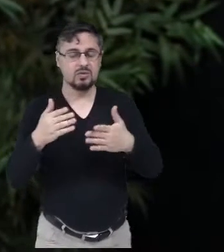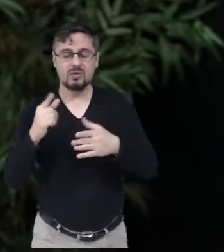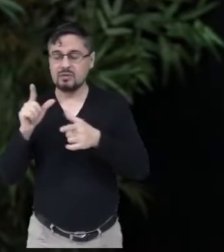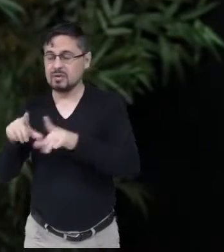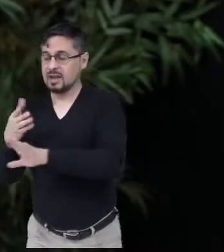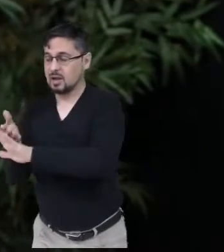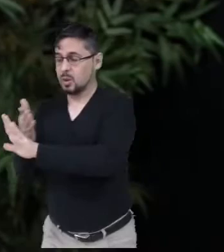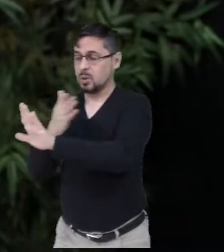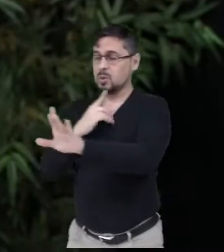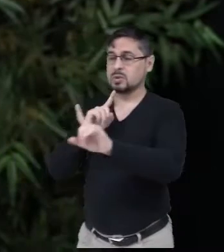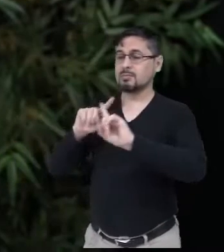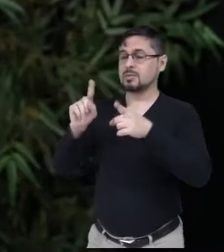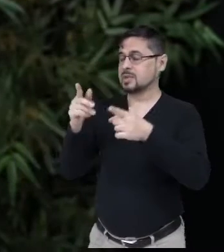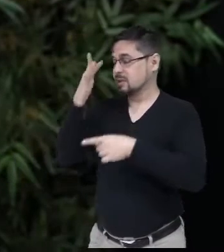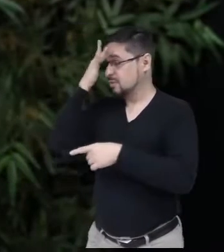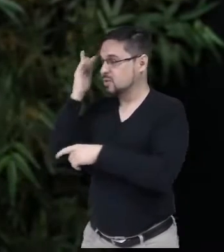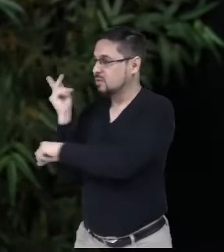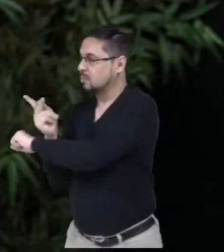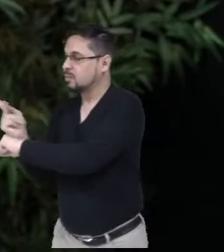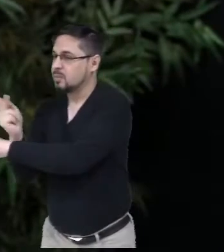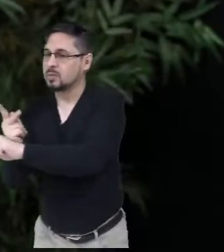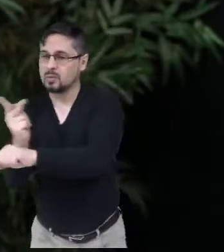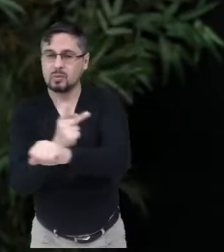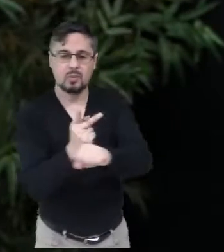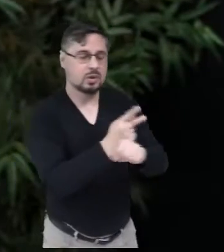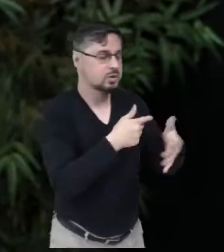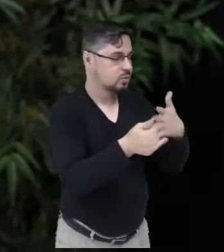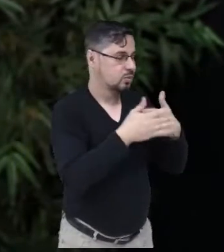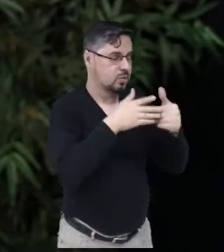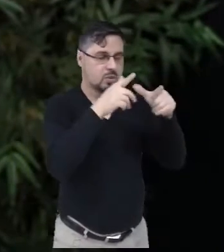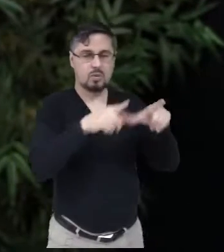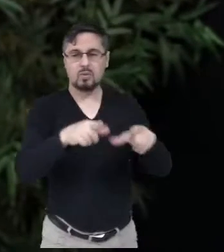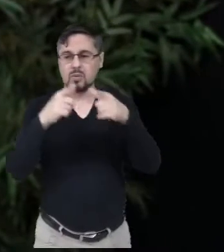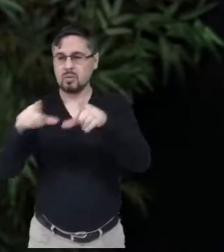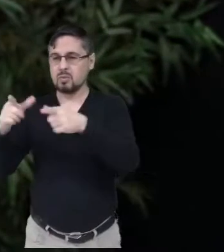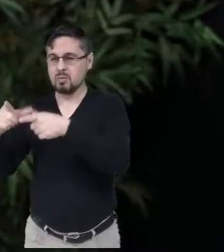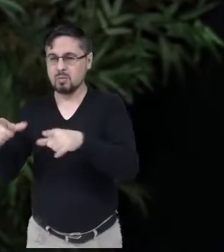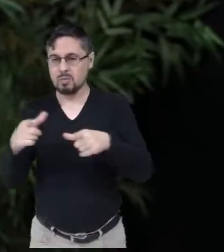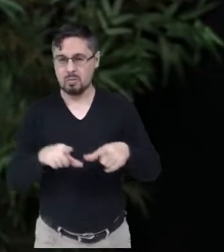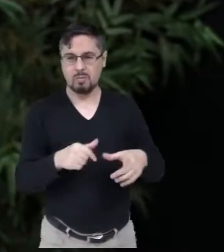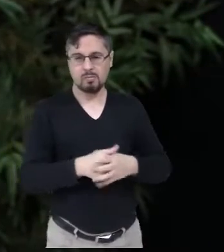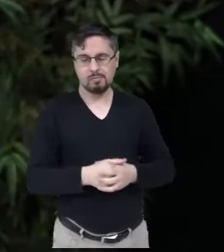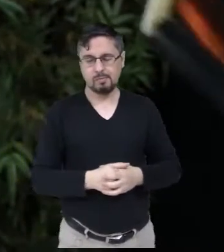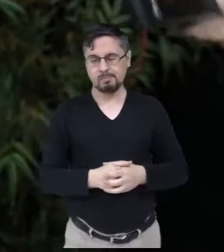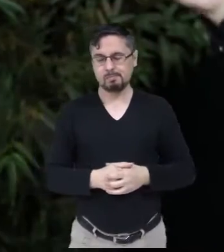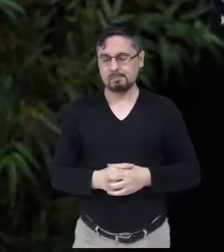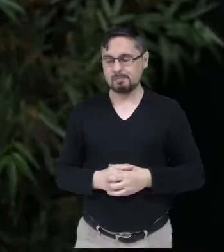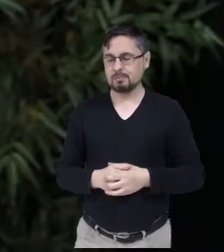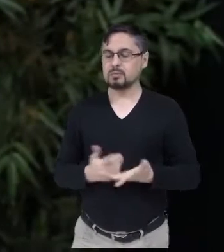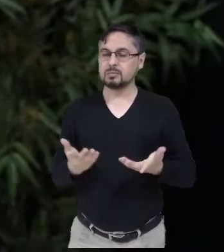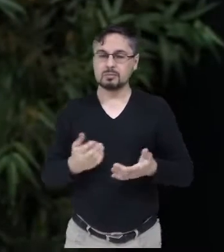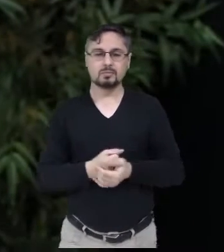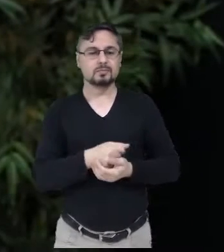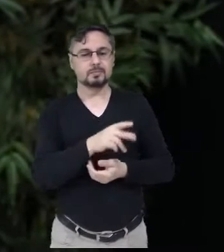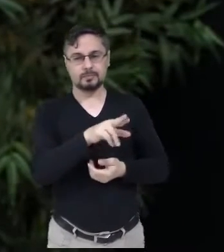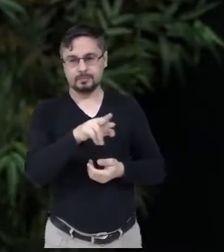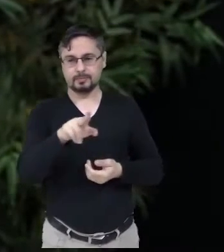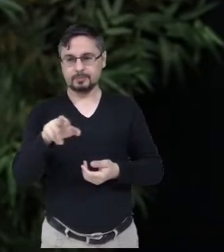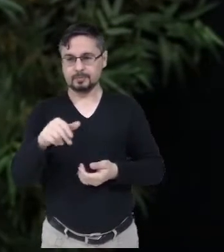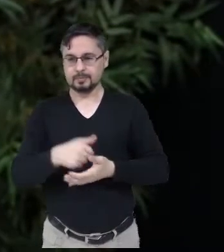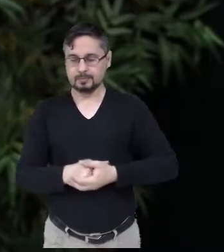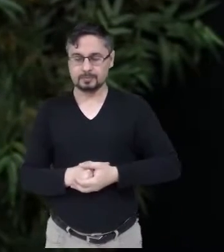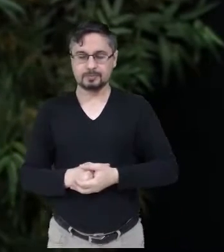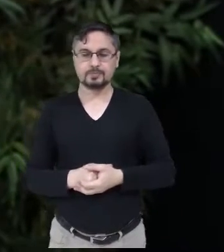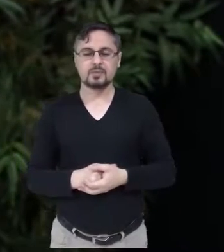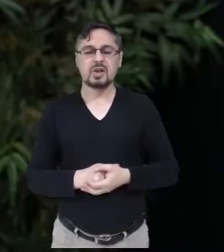Mesmo assim, as pessoas iam até ele, vindo de todos os lugares. Meus irmãos, essa passagem mostra